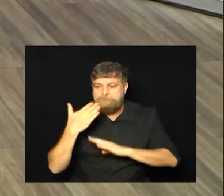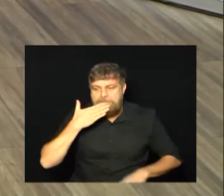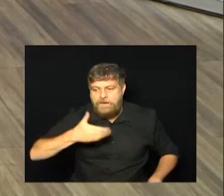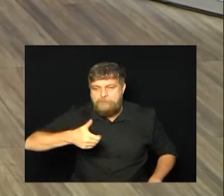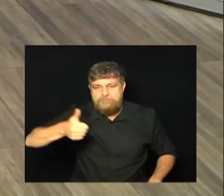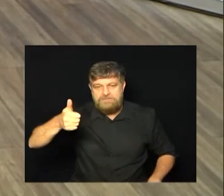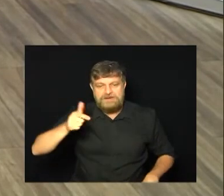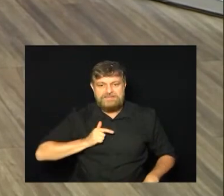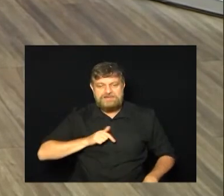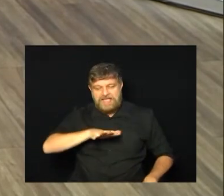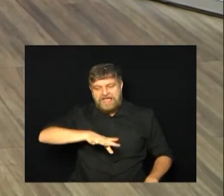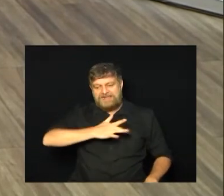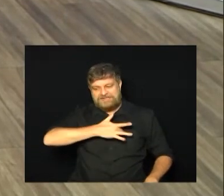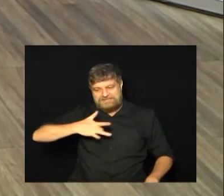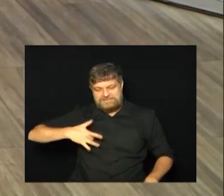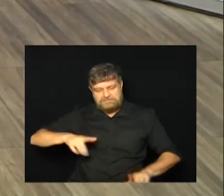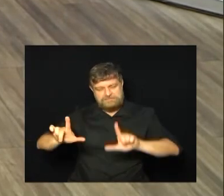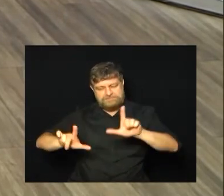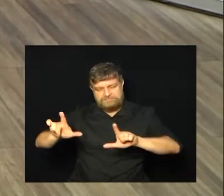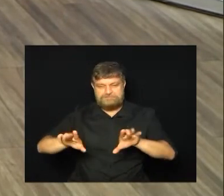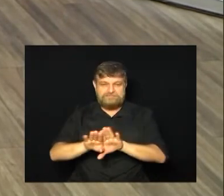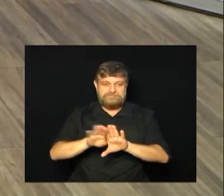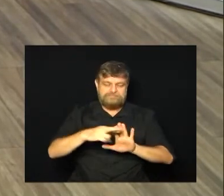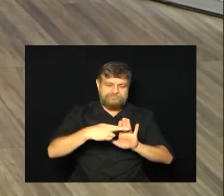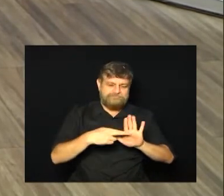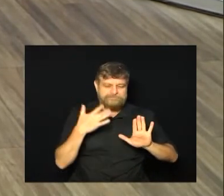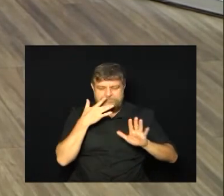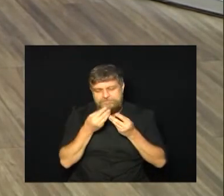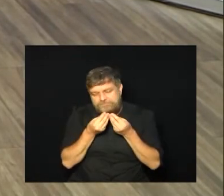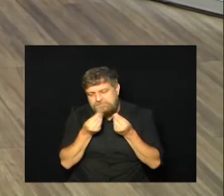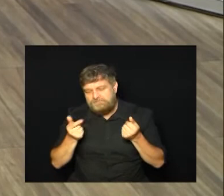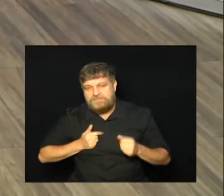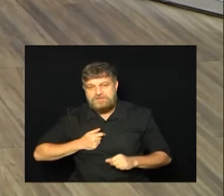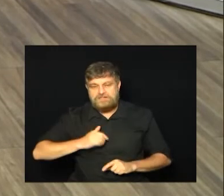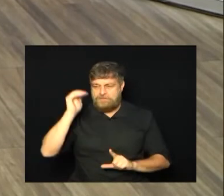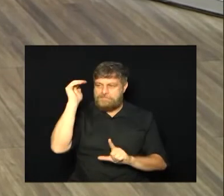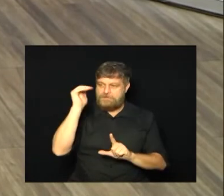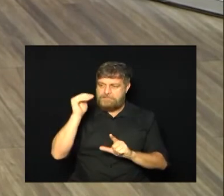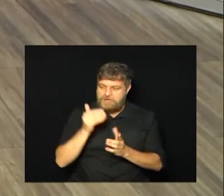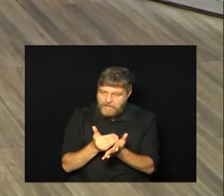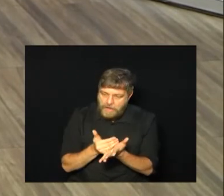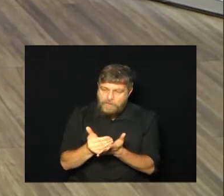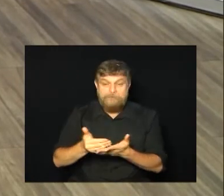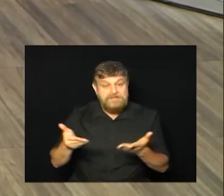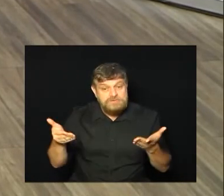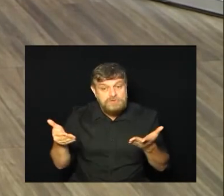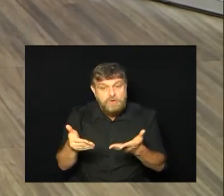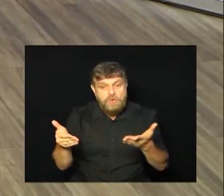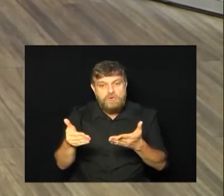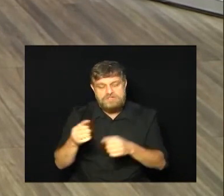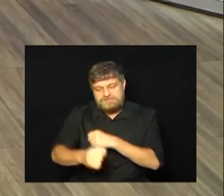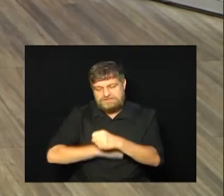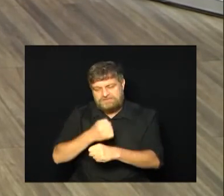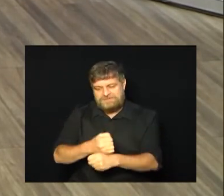nosso quadro de saúde, tem receita, enfim. São muitos assuntos, é só o primeiro passo que nós demos aqui neste ano